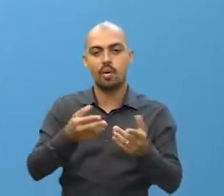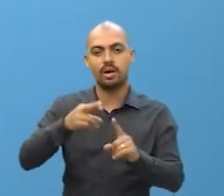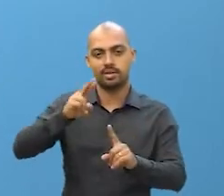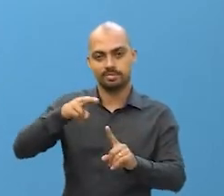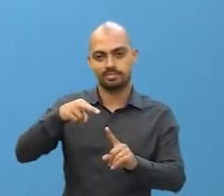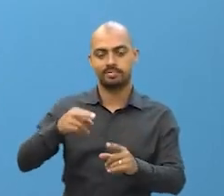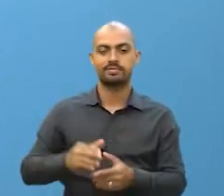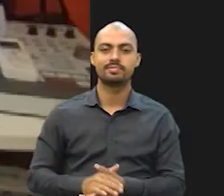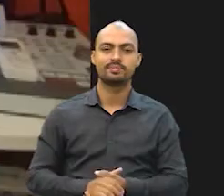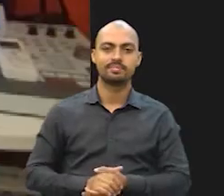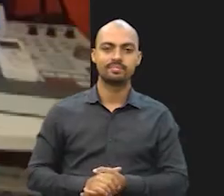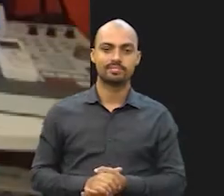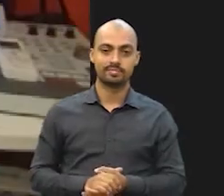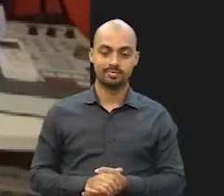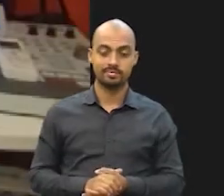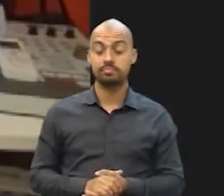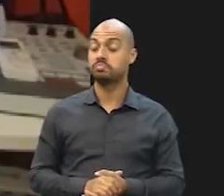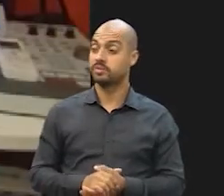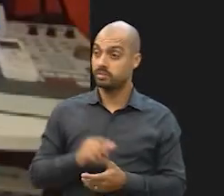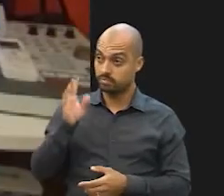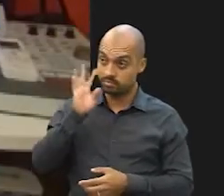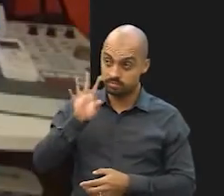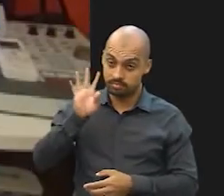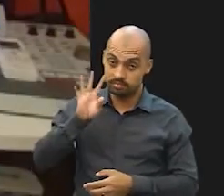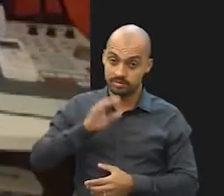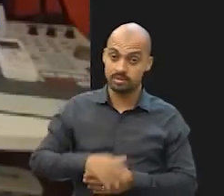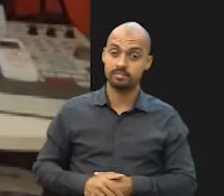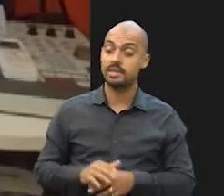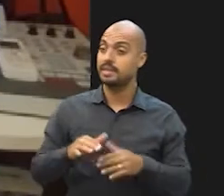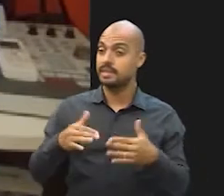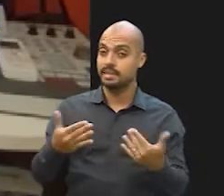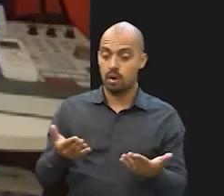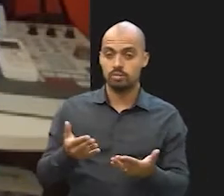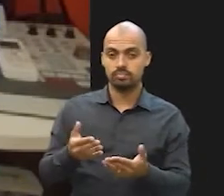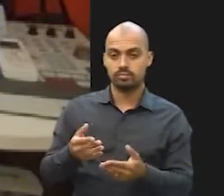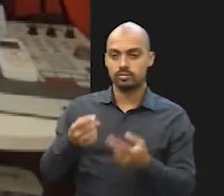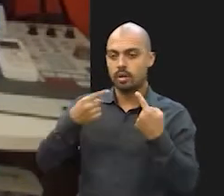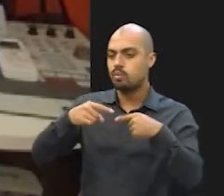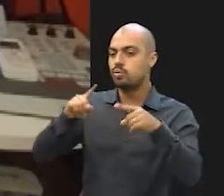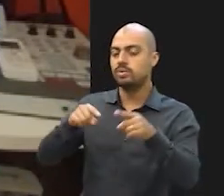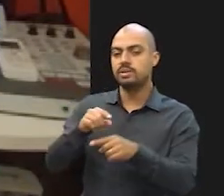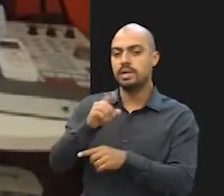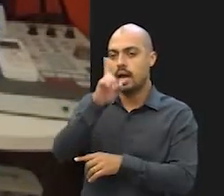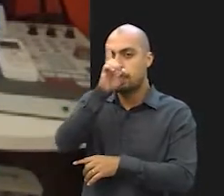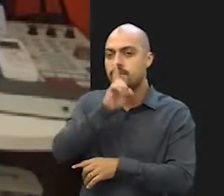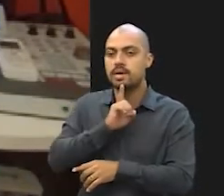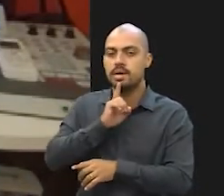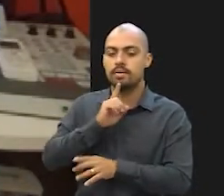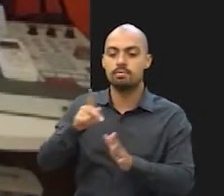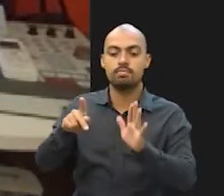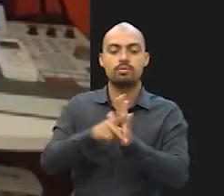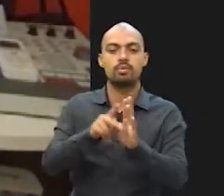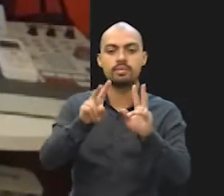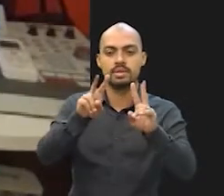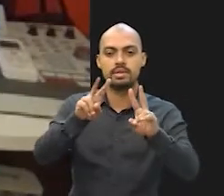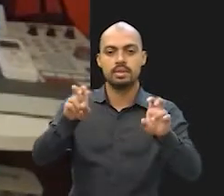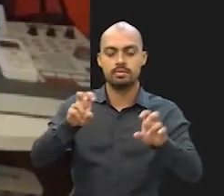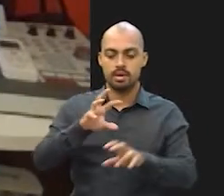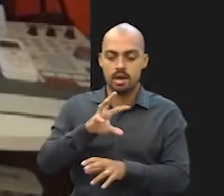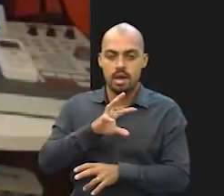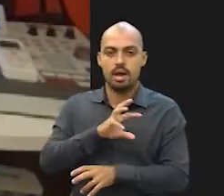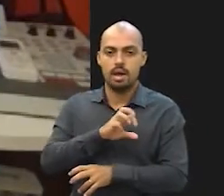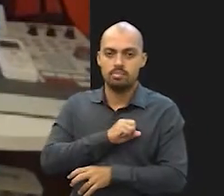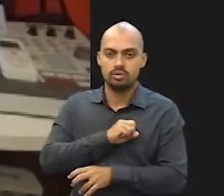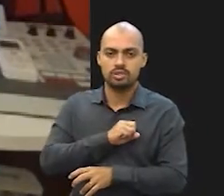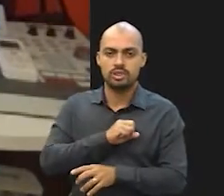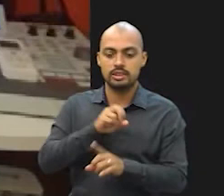agora. Pô, bacana. O Amarelo é um álbum que fala a respeito do amor. E do amor de diversas